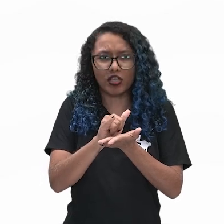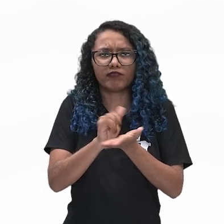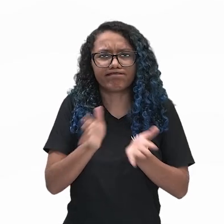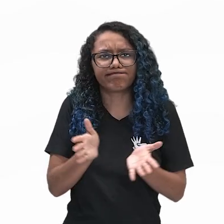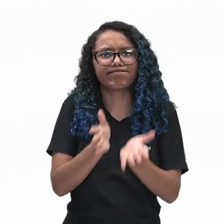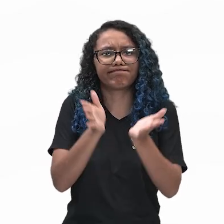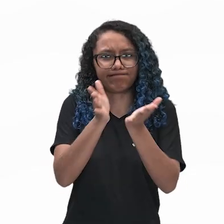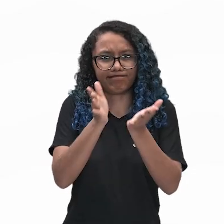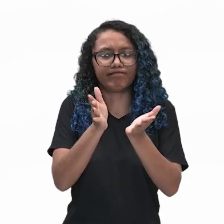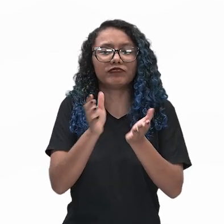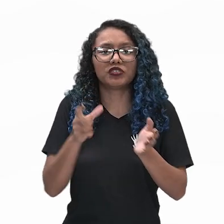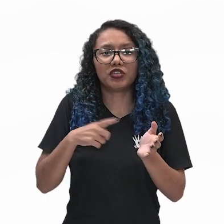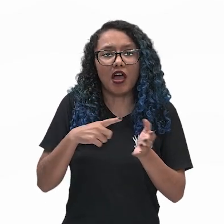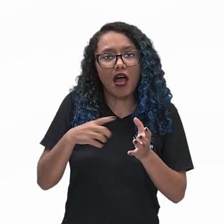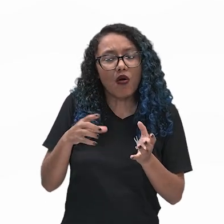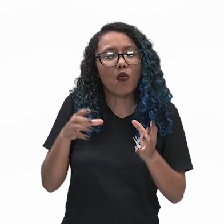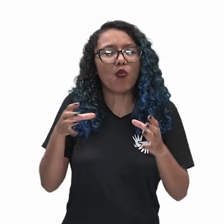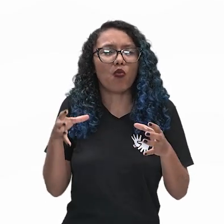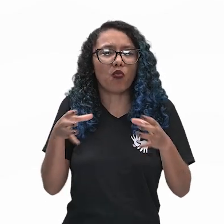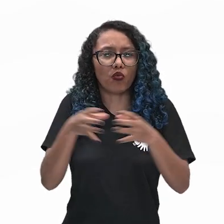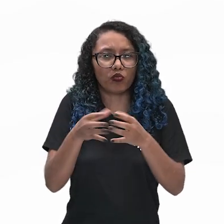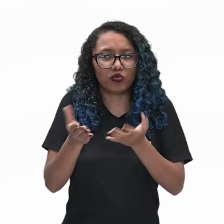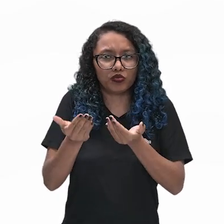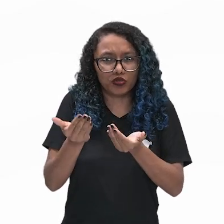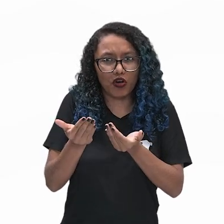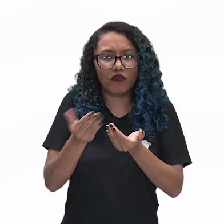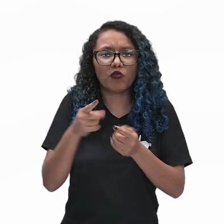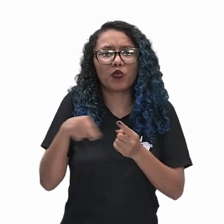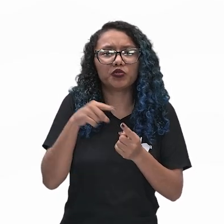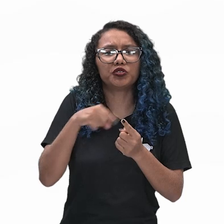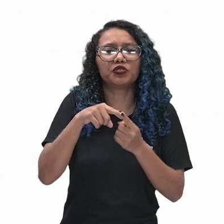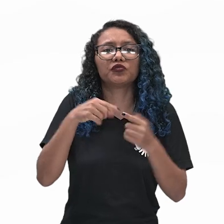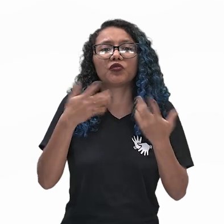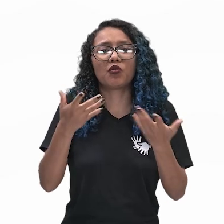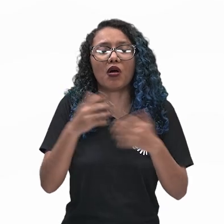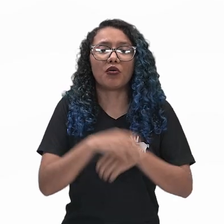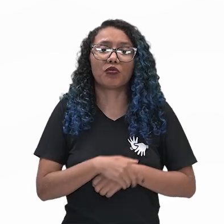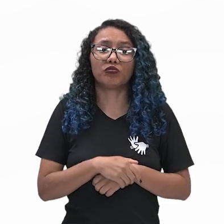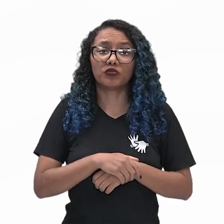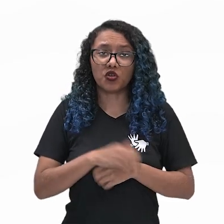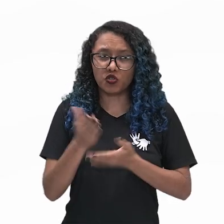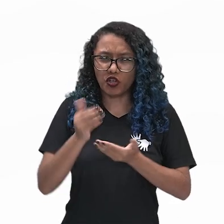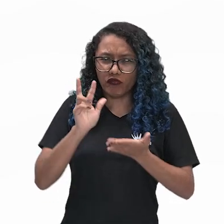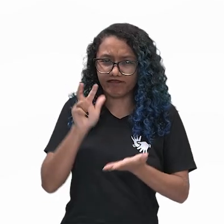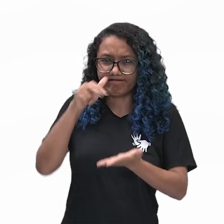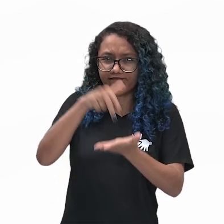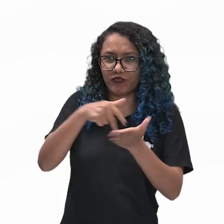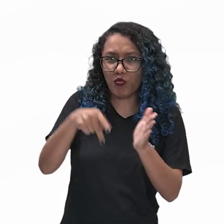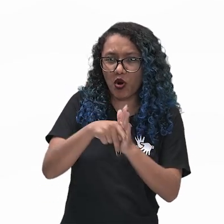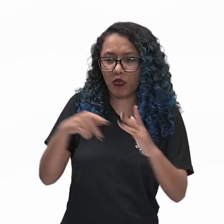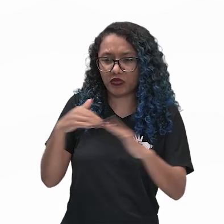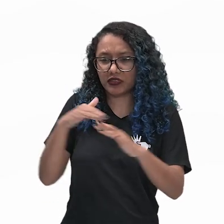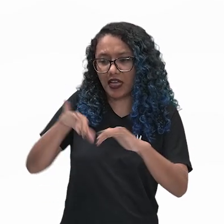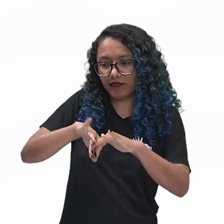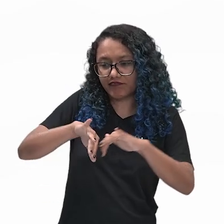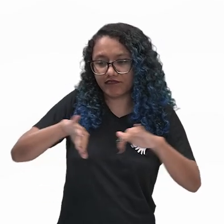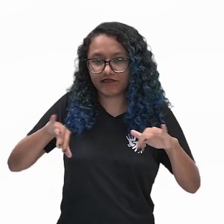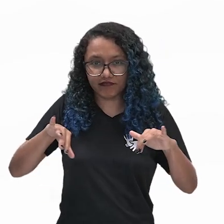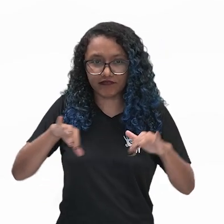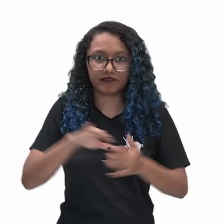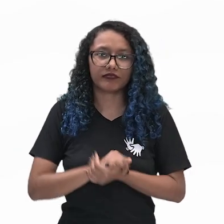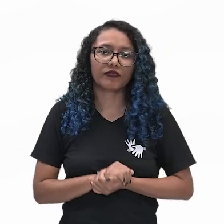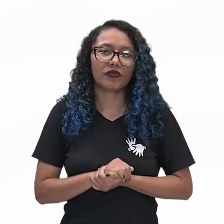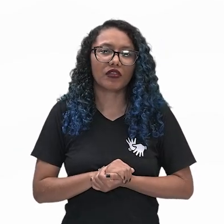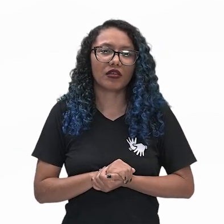A expectativa era dar voz aos jovens das periferias da cidade. Assim, com o passar do tempo, o grafite